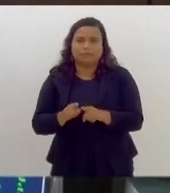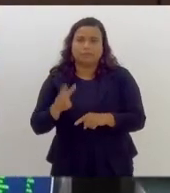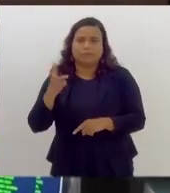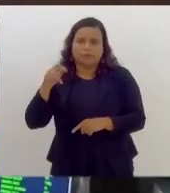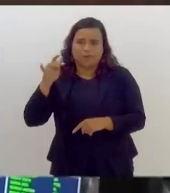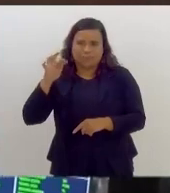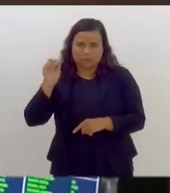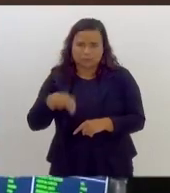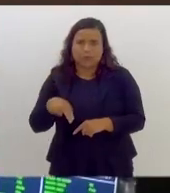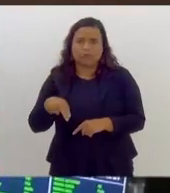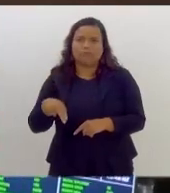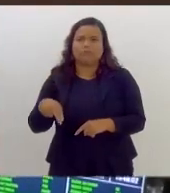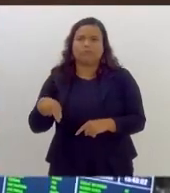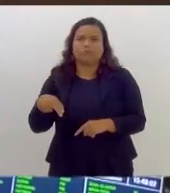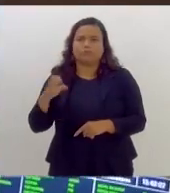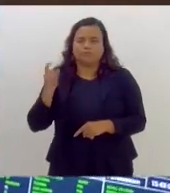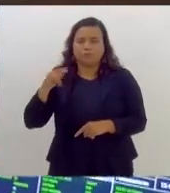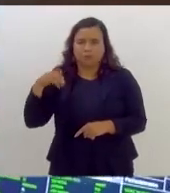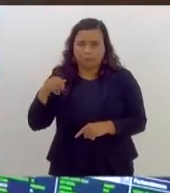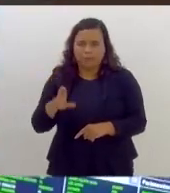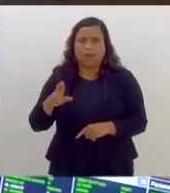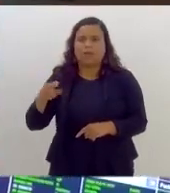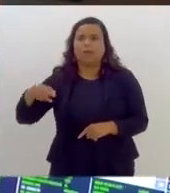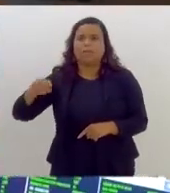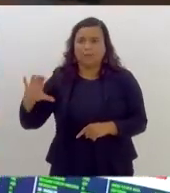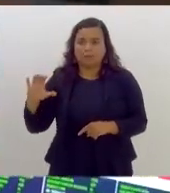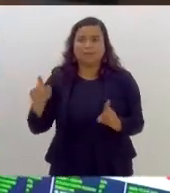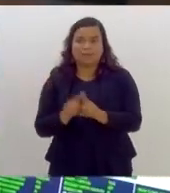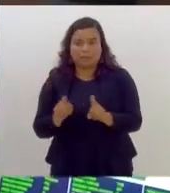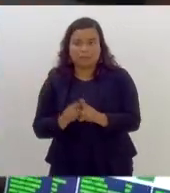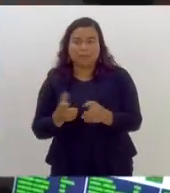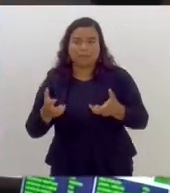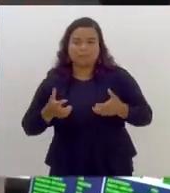Wellington, Eliomar, Carlos Mink.